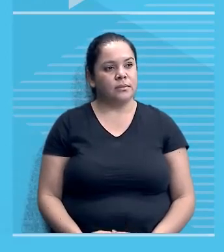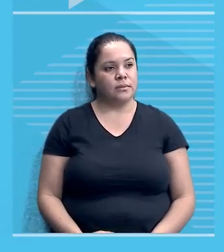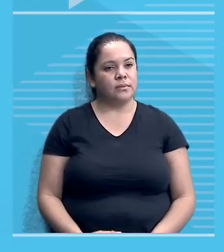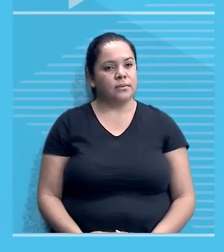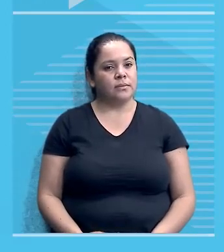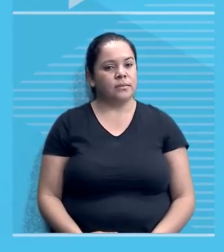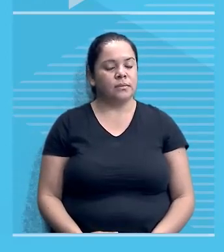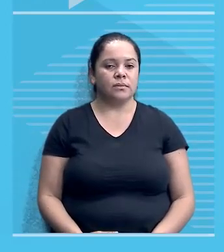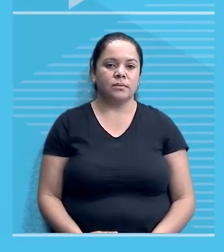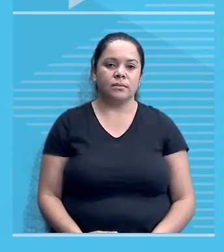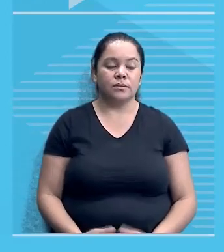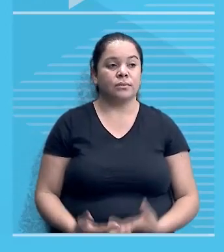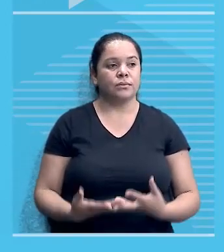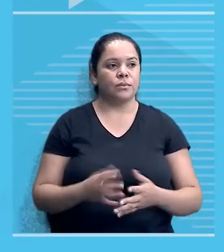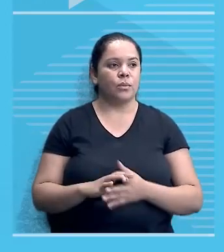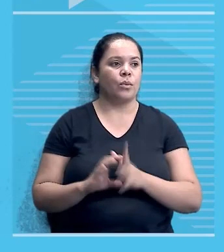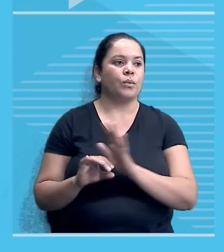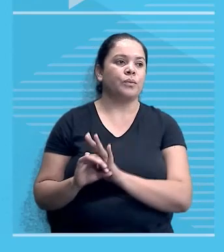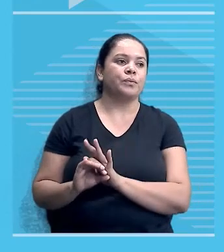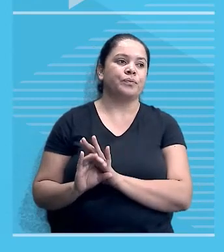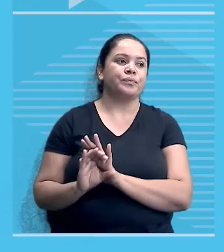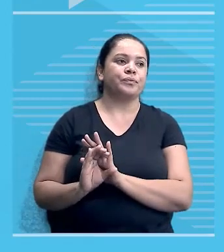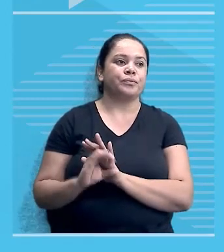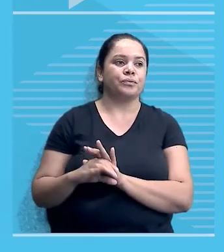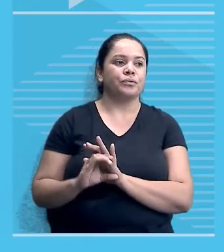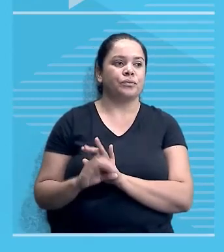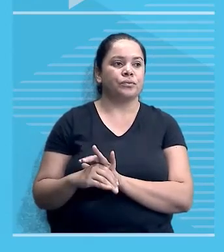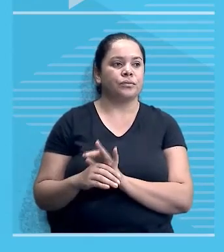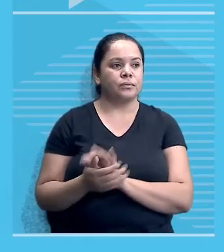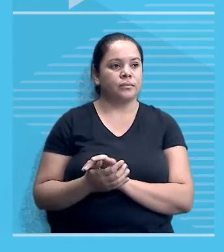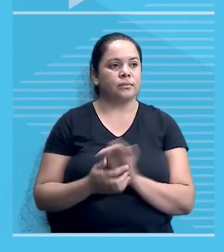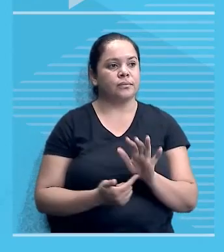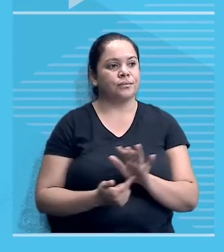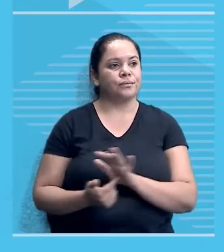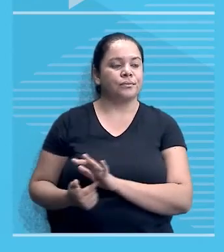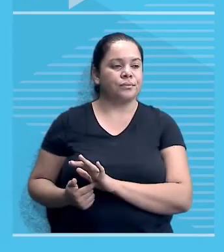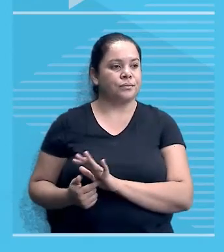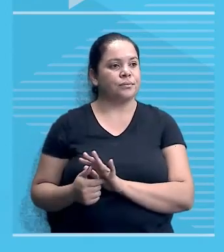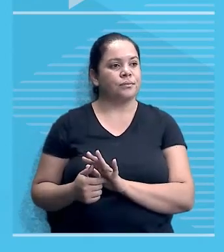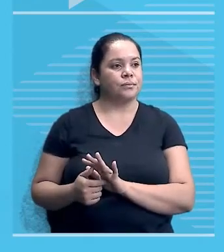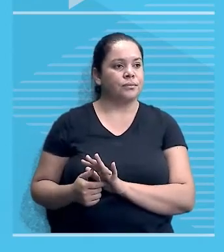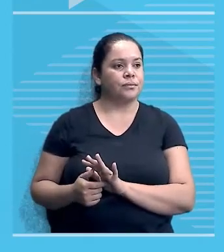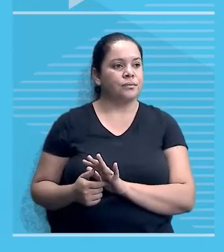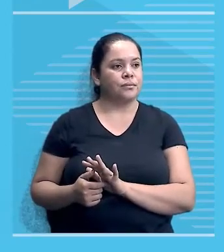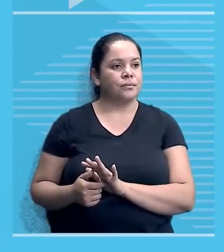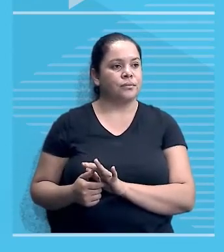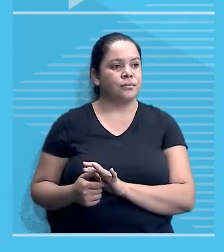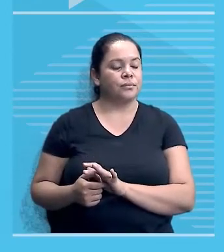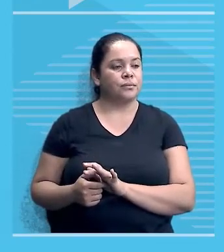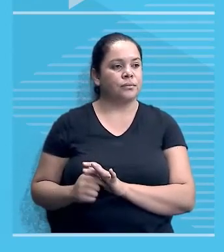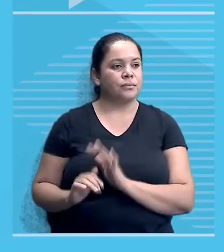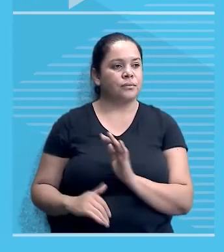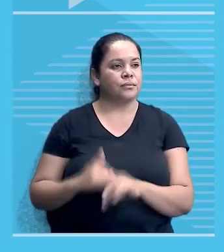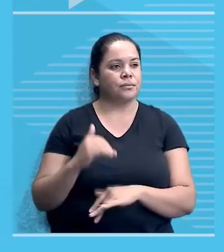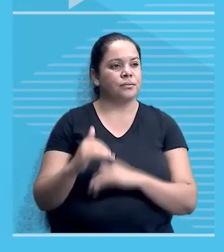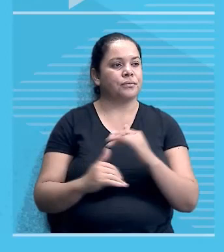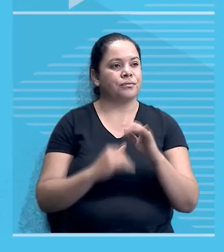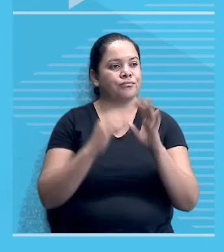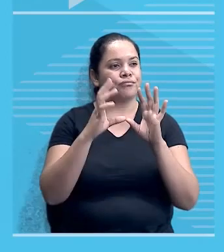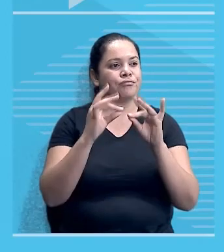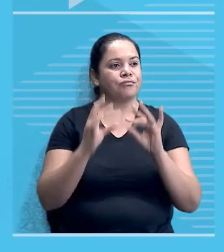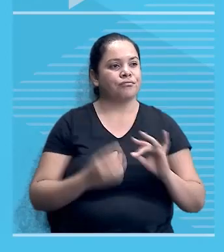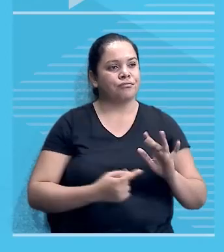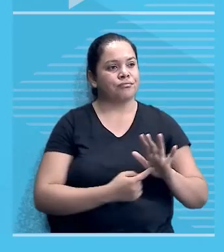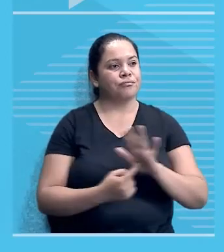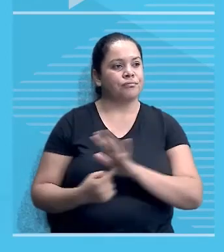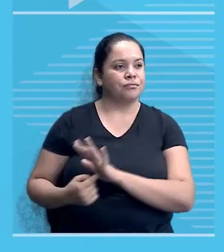o conceito que define o processo descrito denomina-se letra a